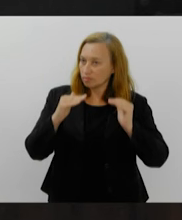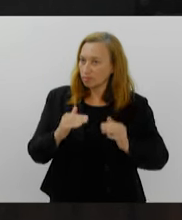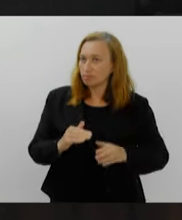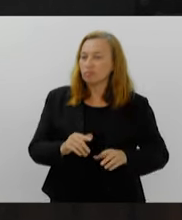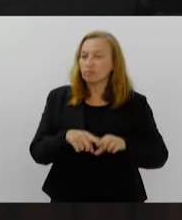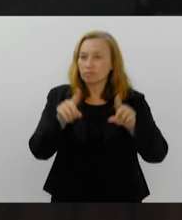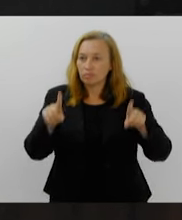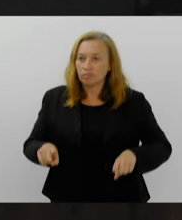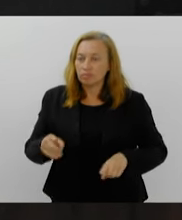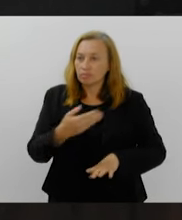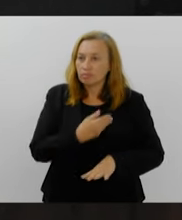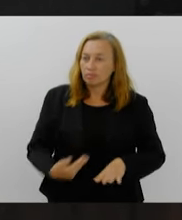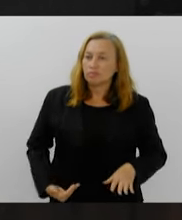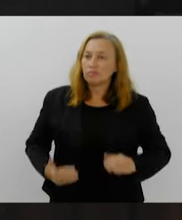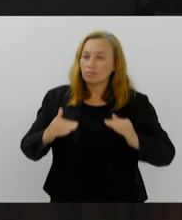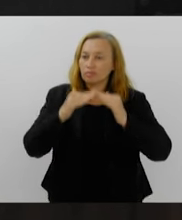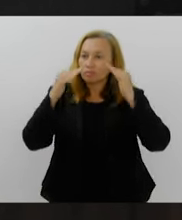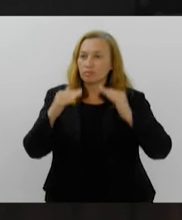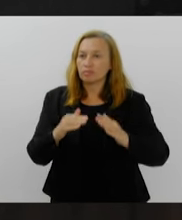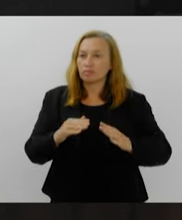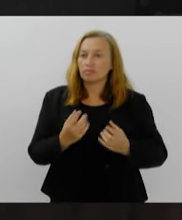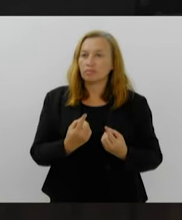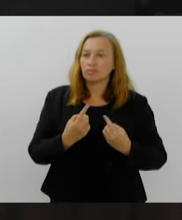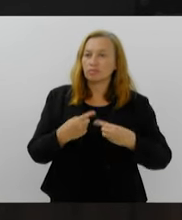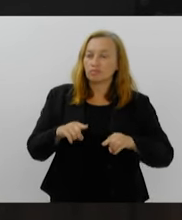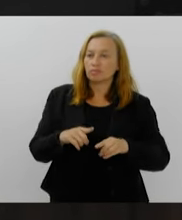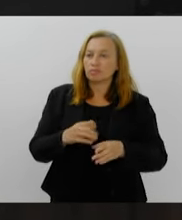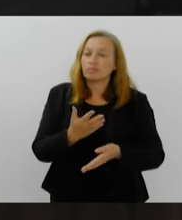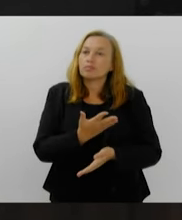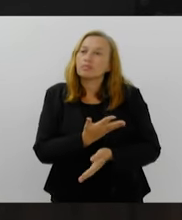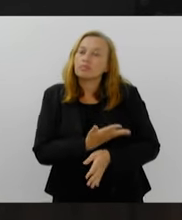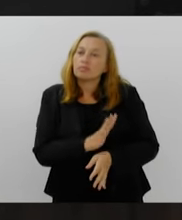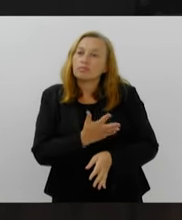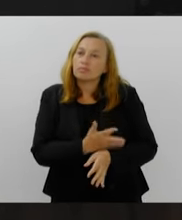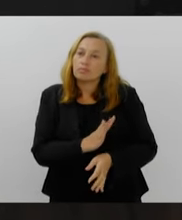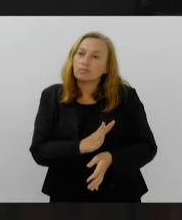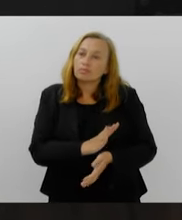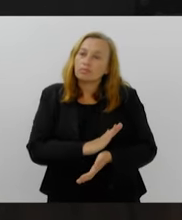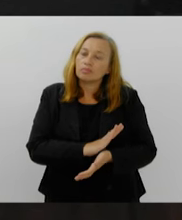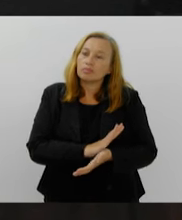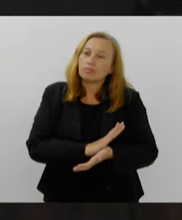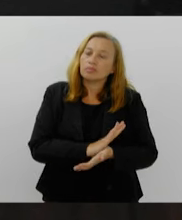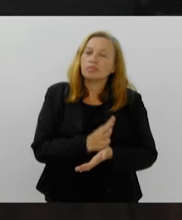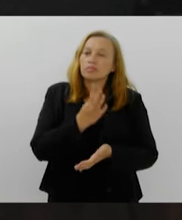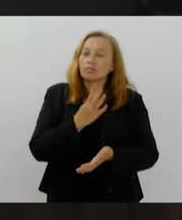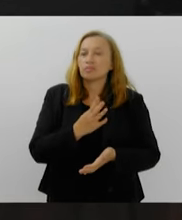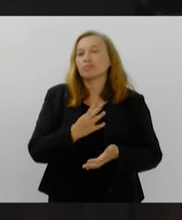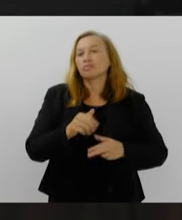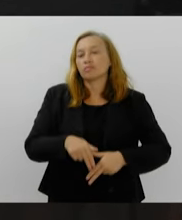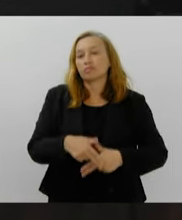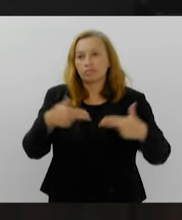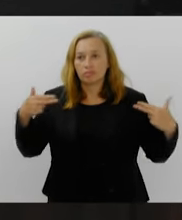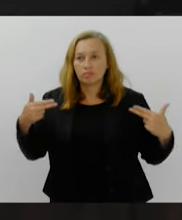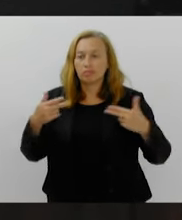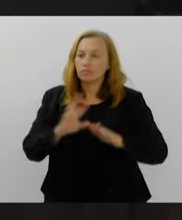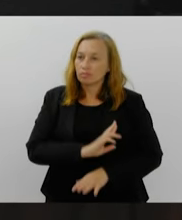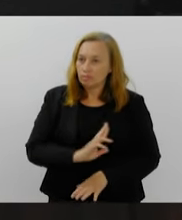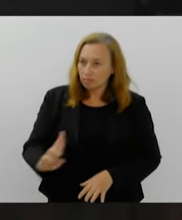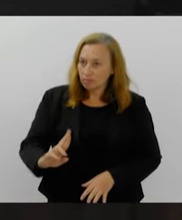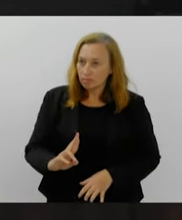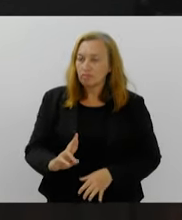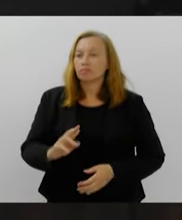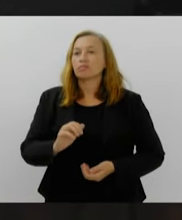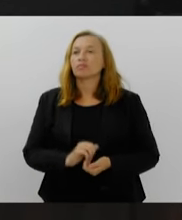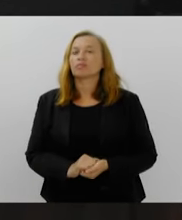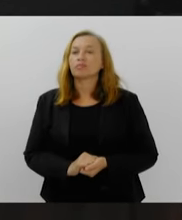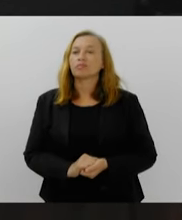servidores públicos favorável de combate às discriminações e preconceitos de raça cor etnia religião e procedência